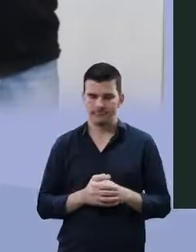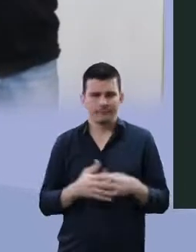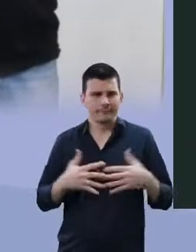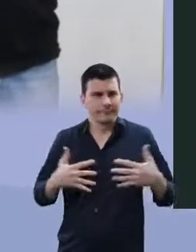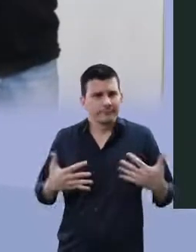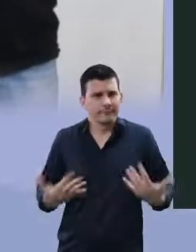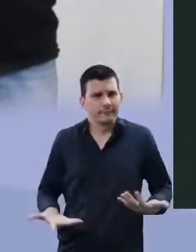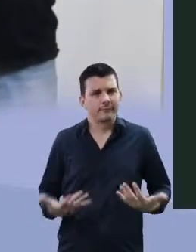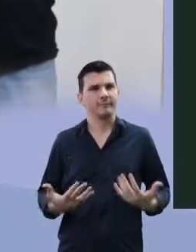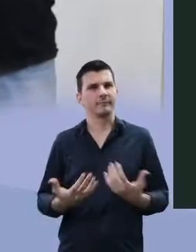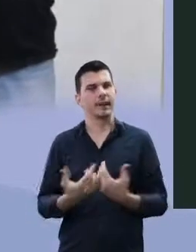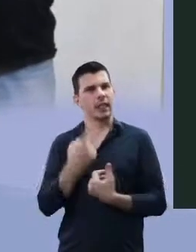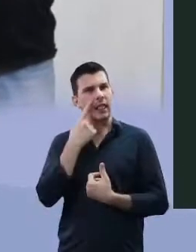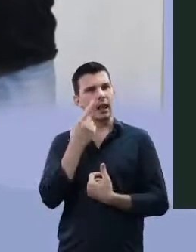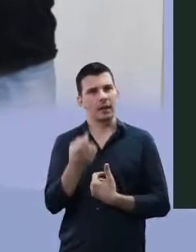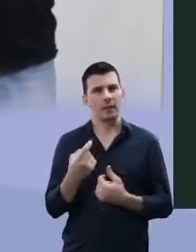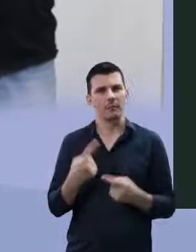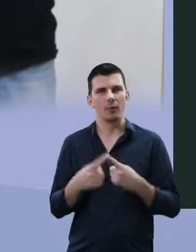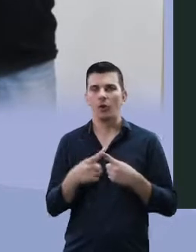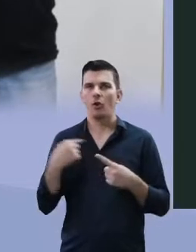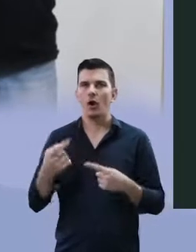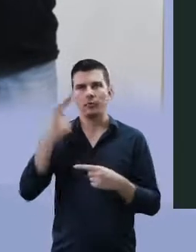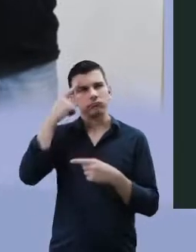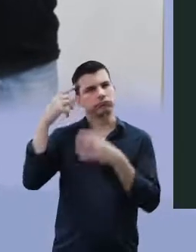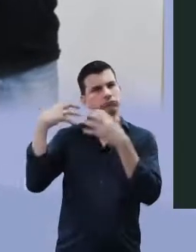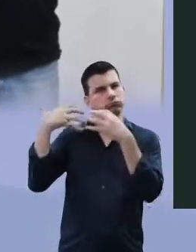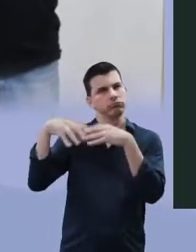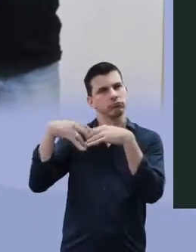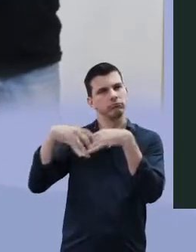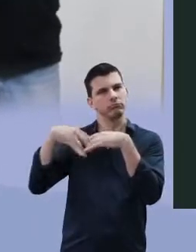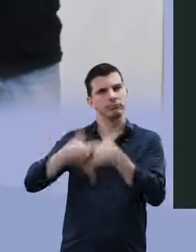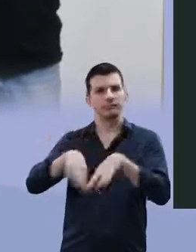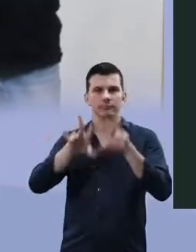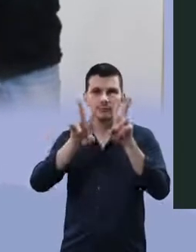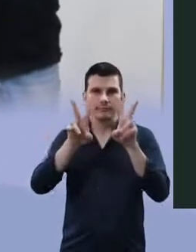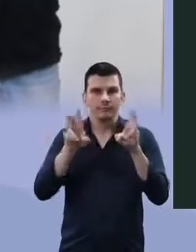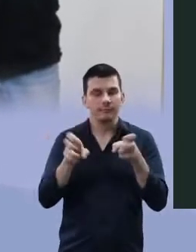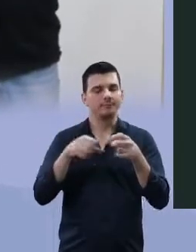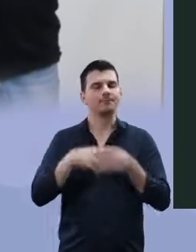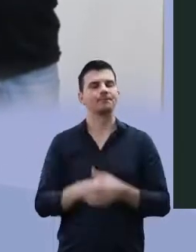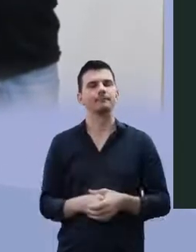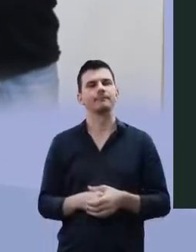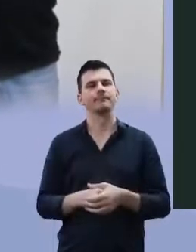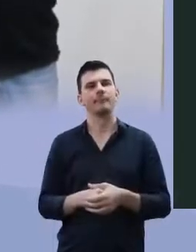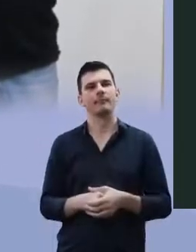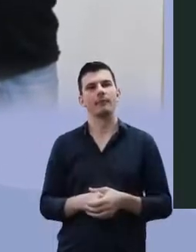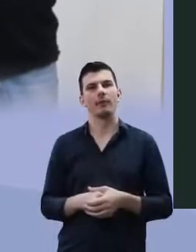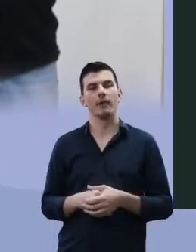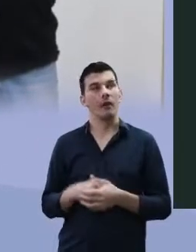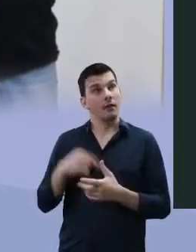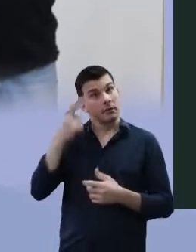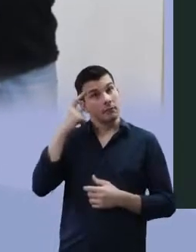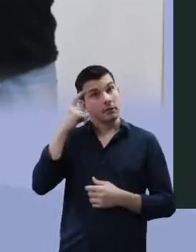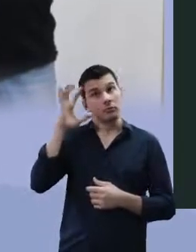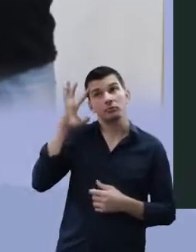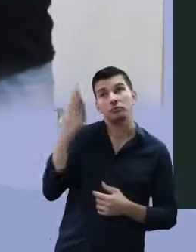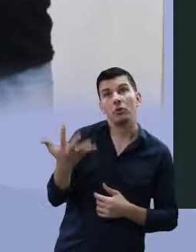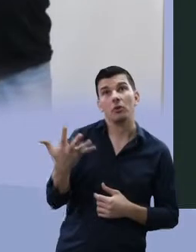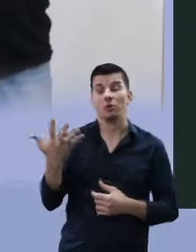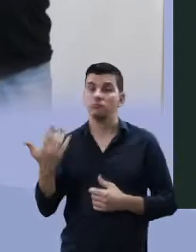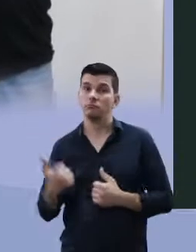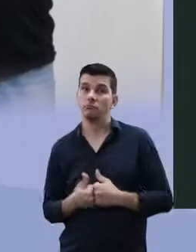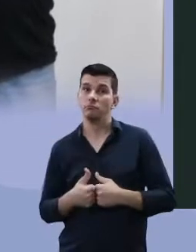Todas elas. Né? Mas é boa essa provocação, é interessante para que nós possamos refletir sobre o tema. Claro que